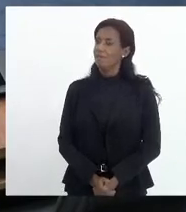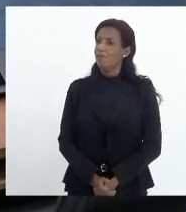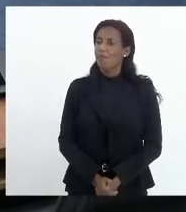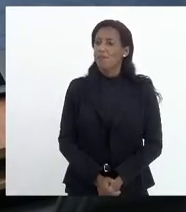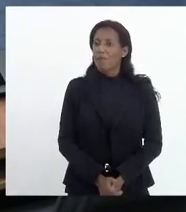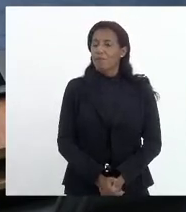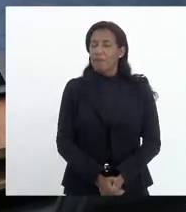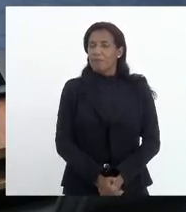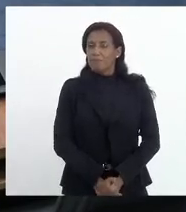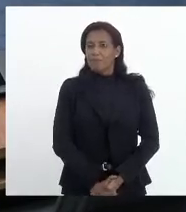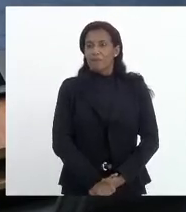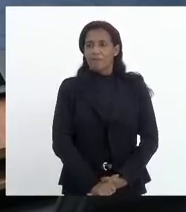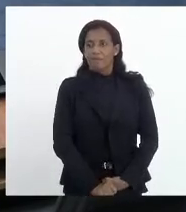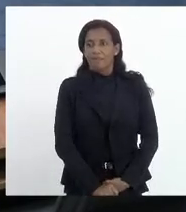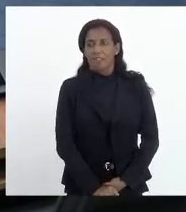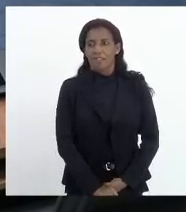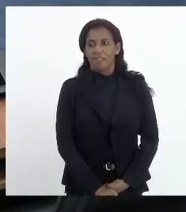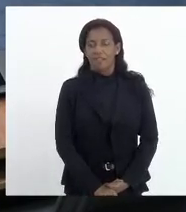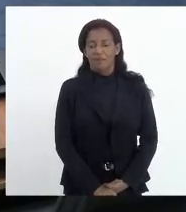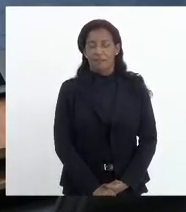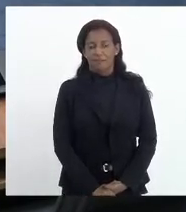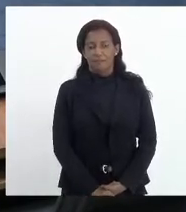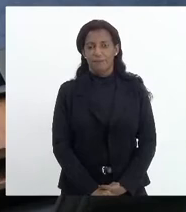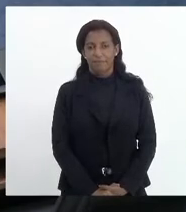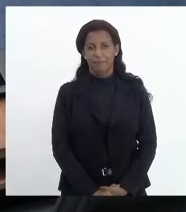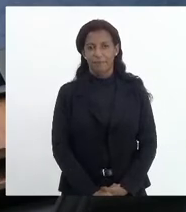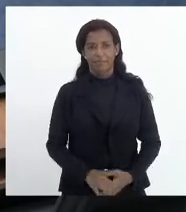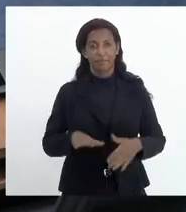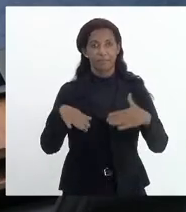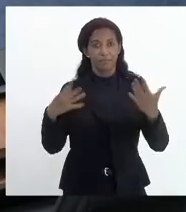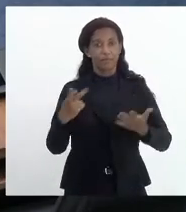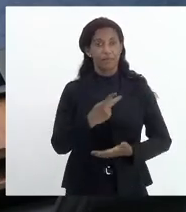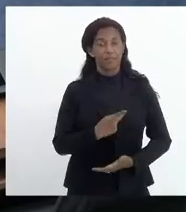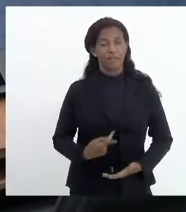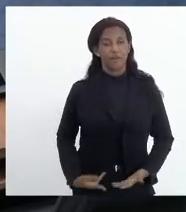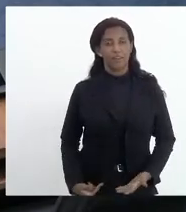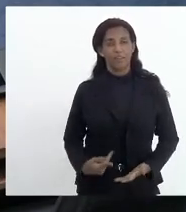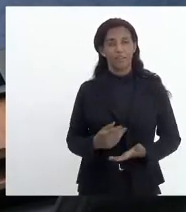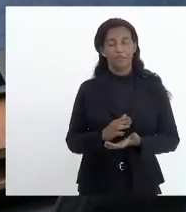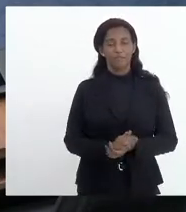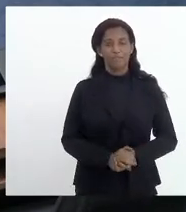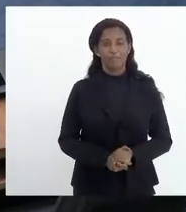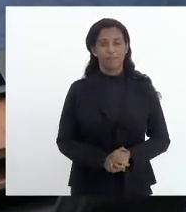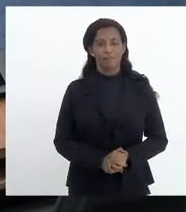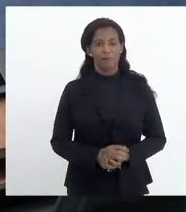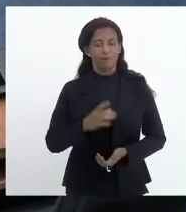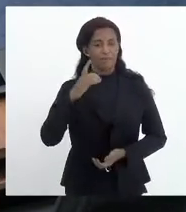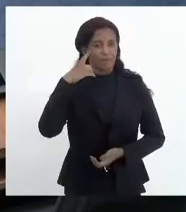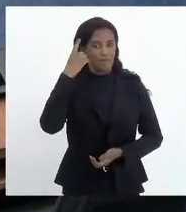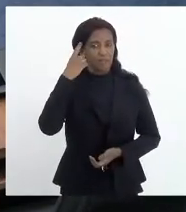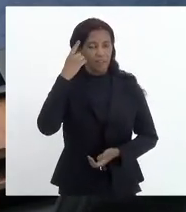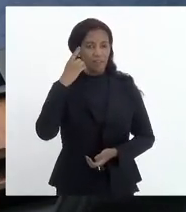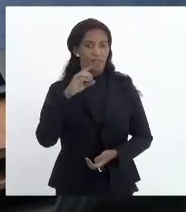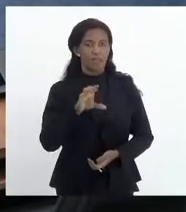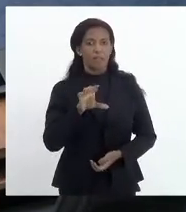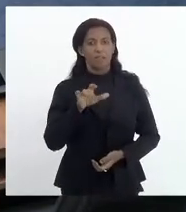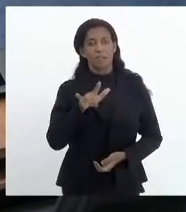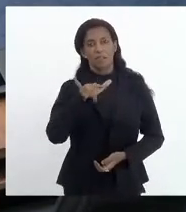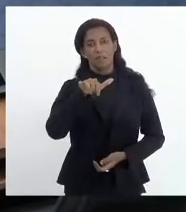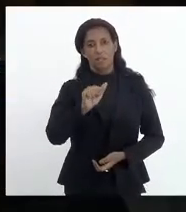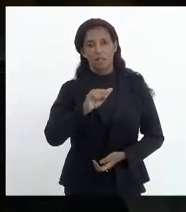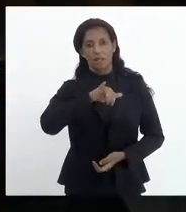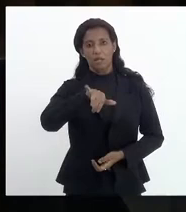E aí a senhora presidente a deputada Célia